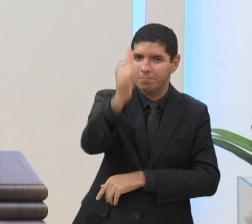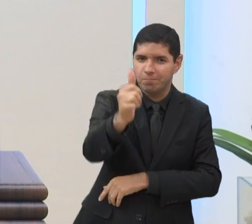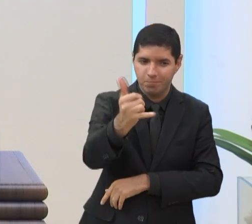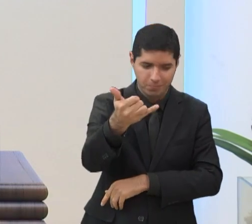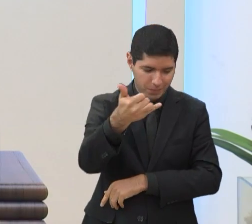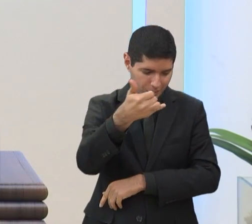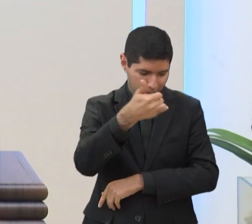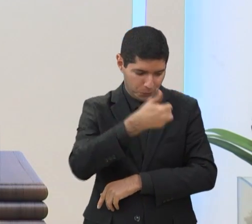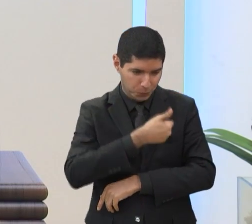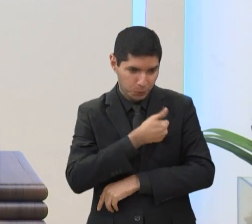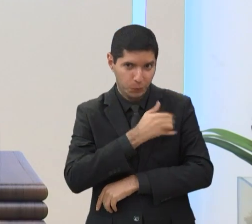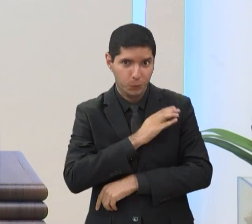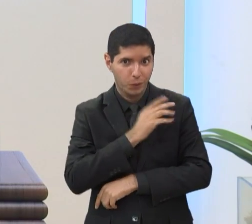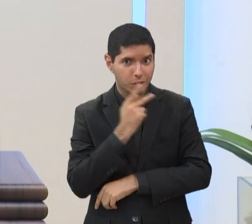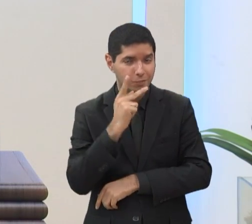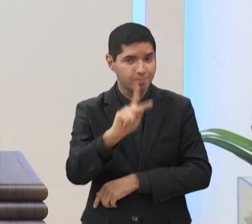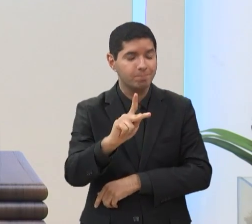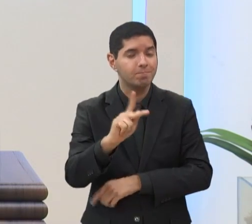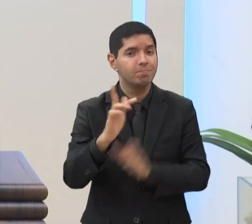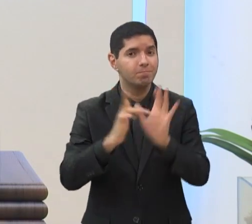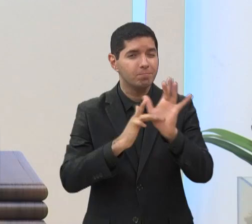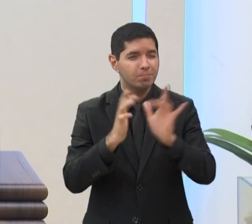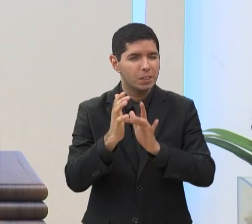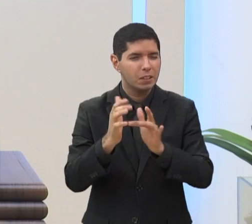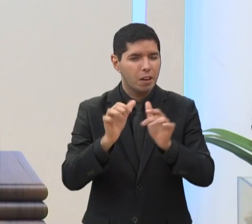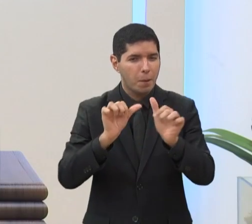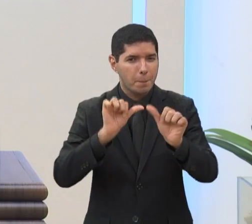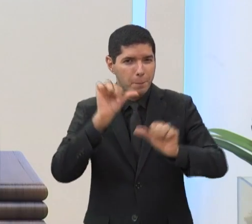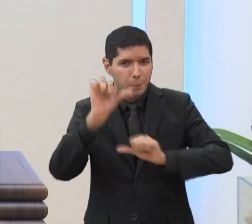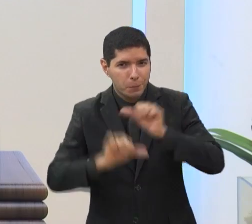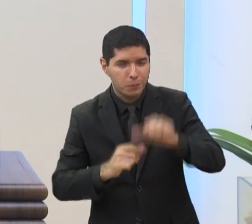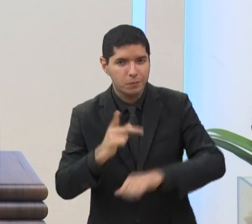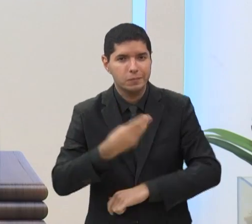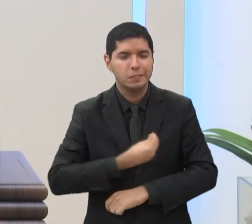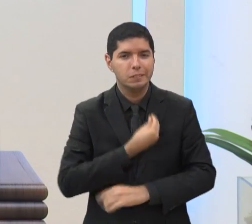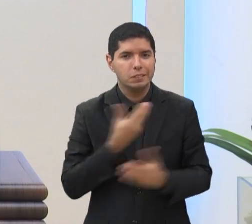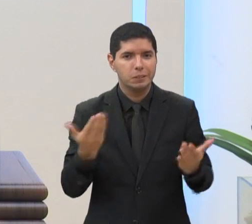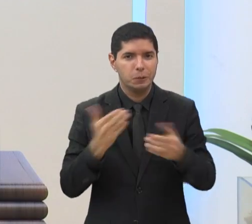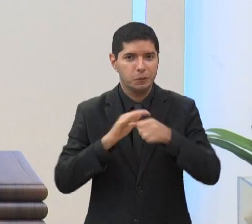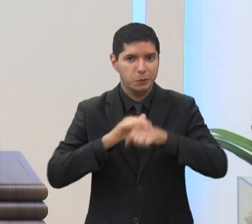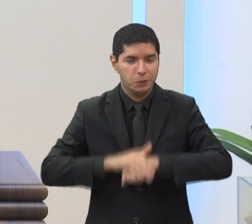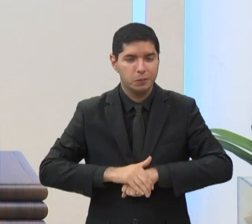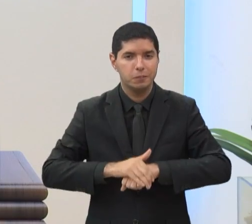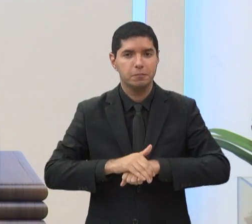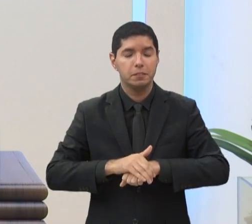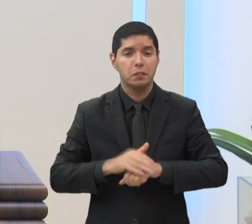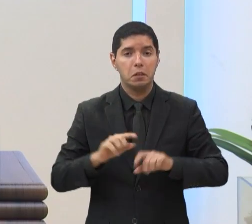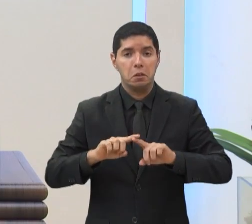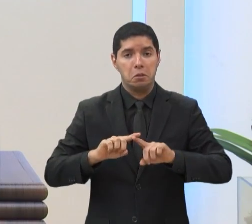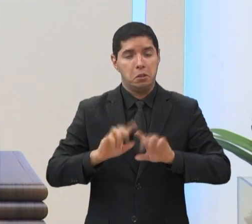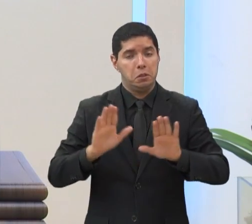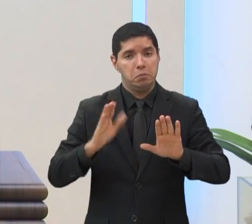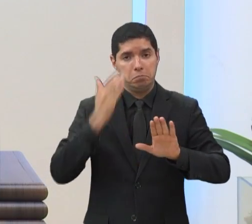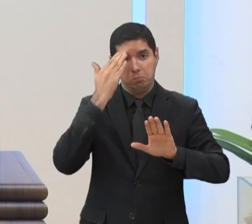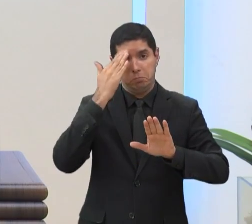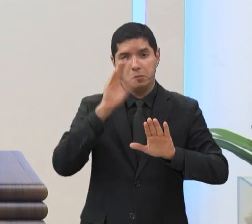você, que quer tratar com você esta noite. Eu não sei qual a